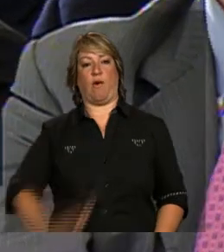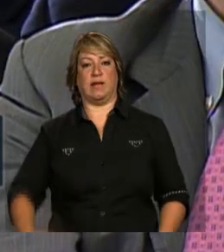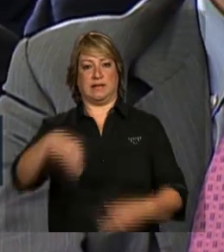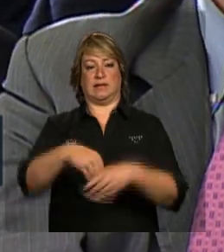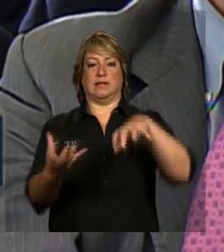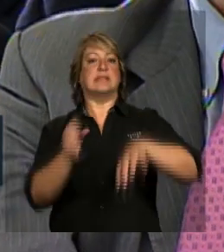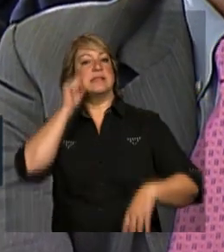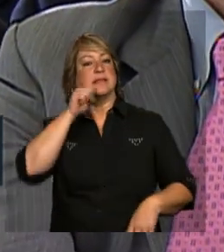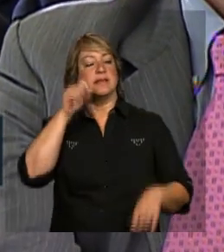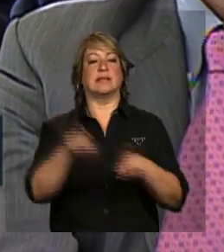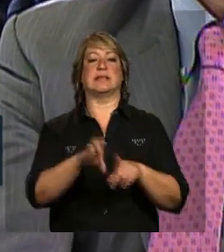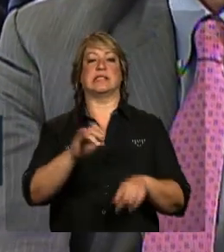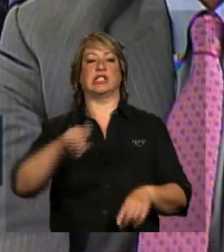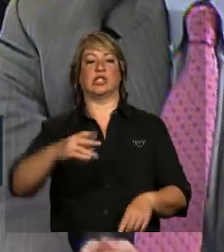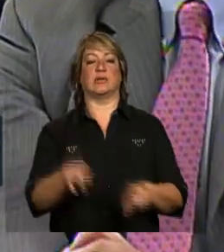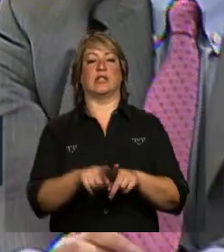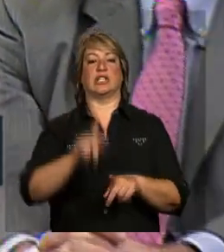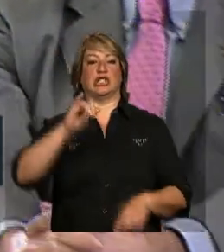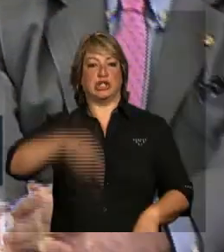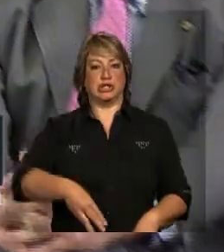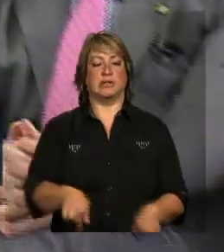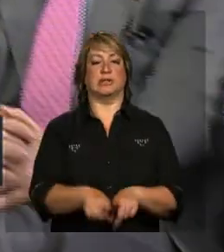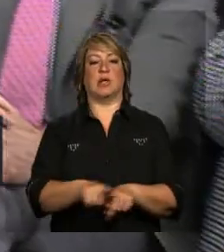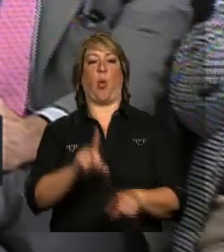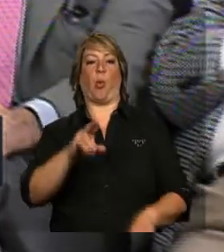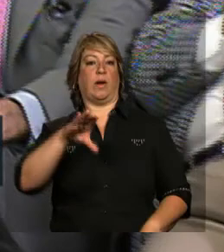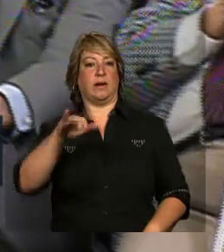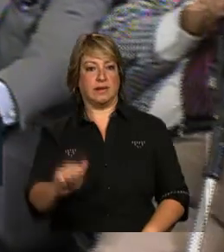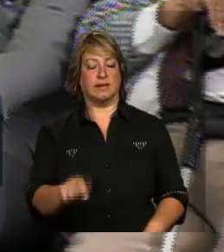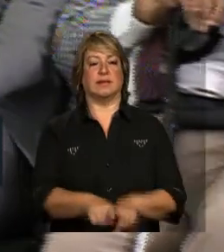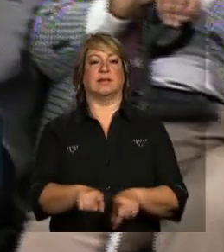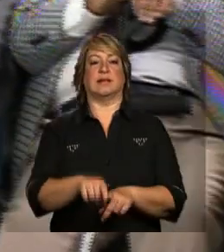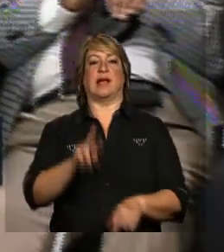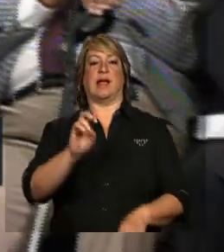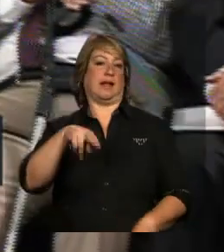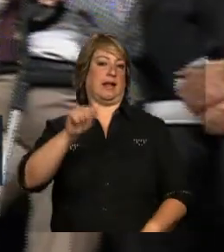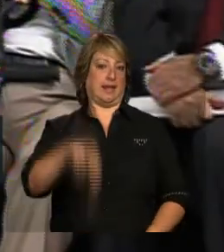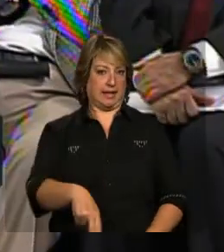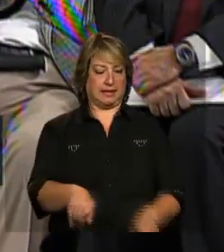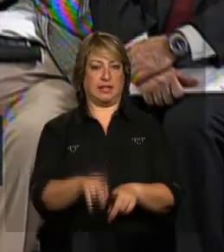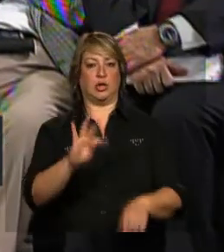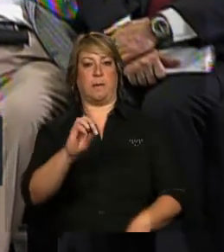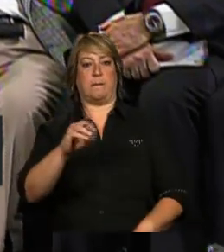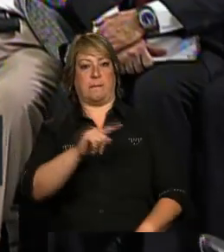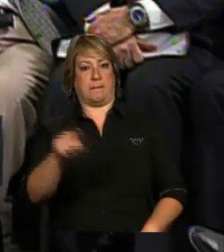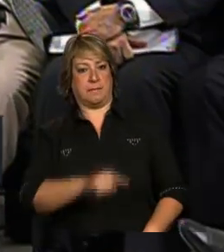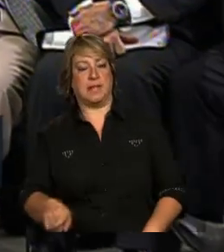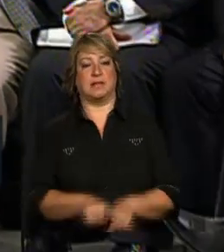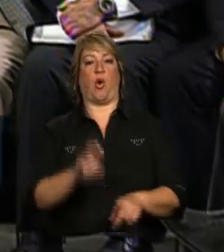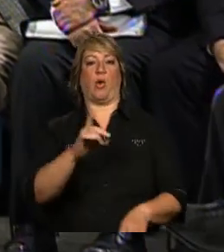no senado Cidinho Santos de argello Lúcia Vânia Renan Calheiros Tomás